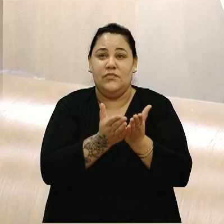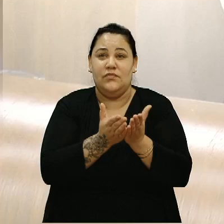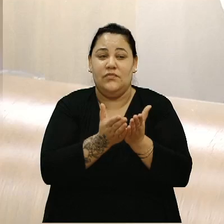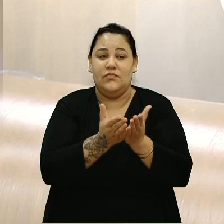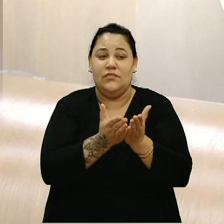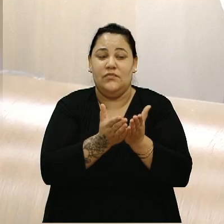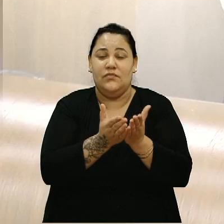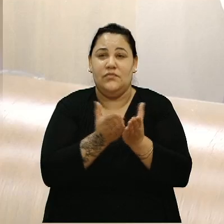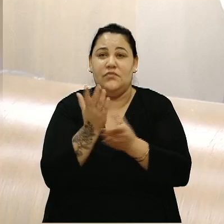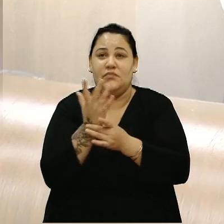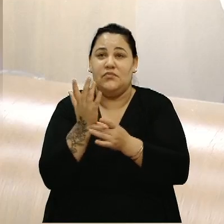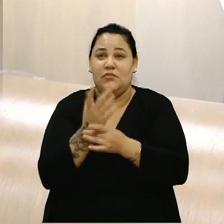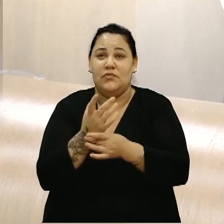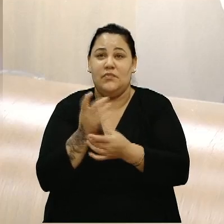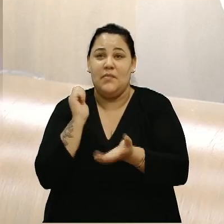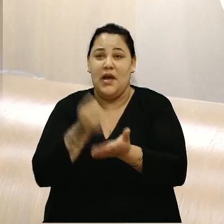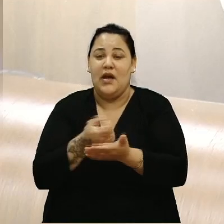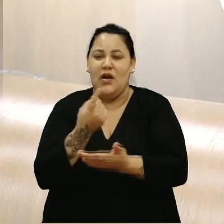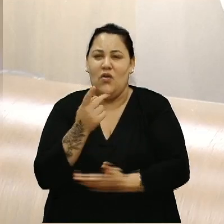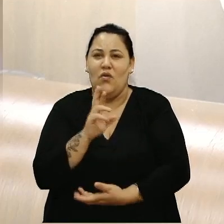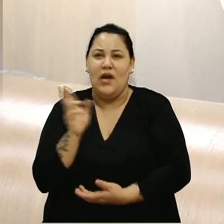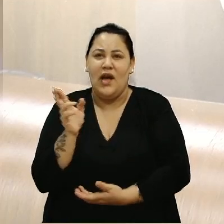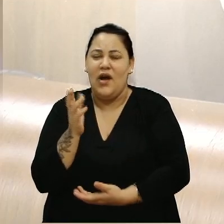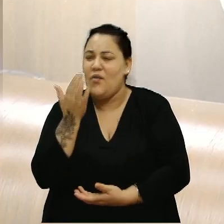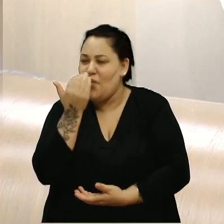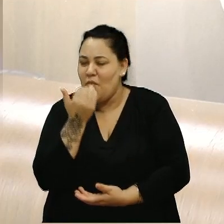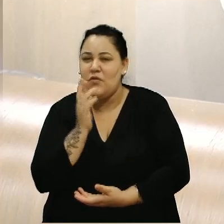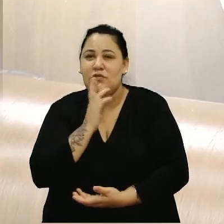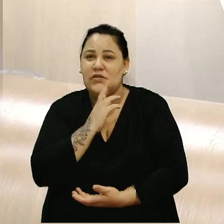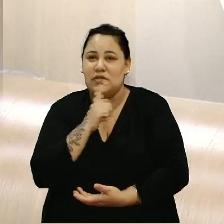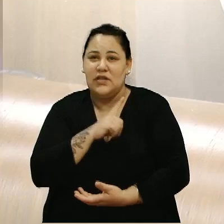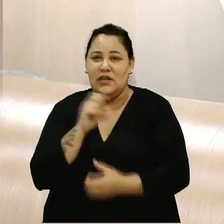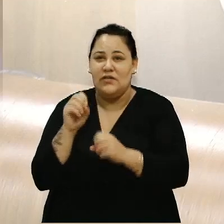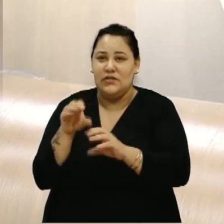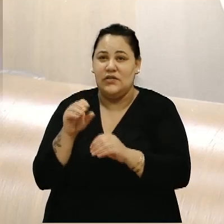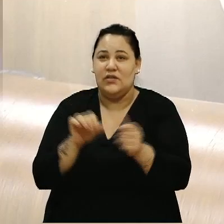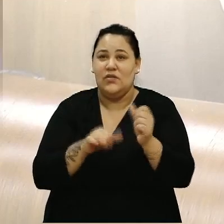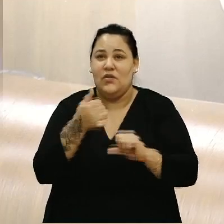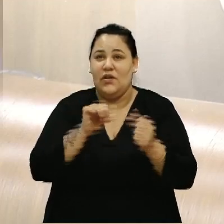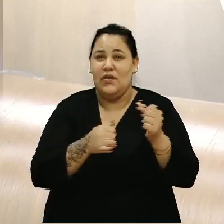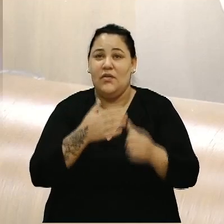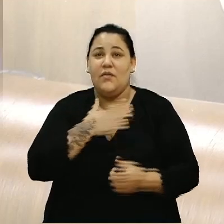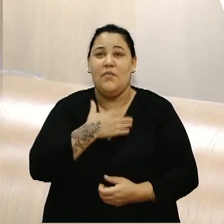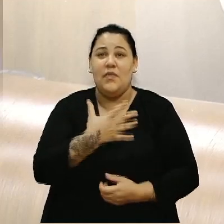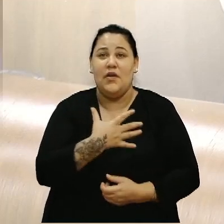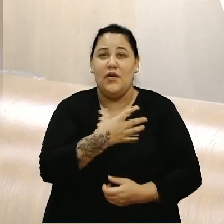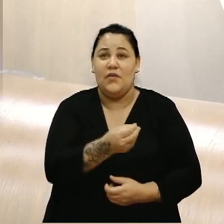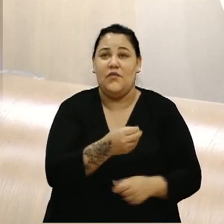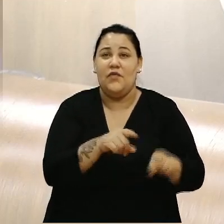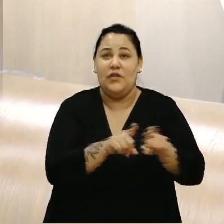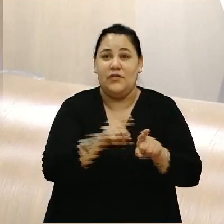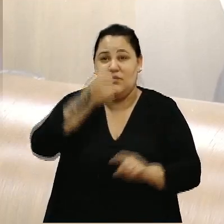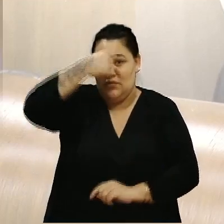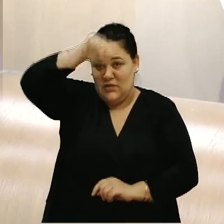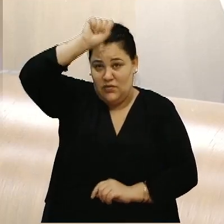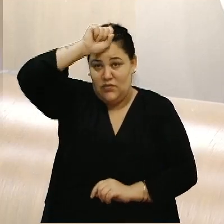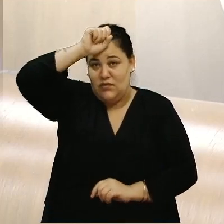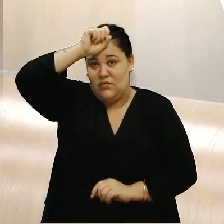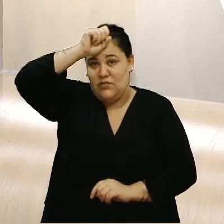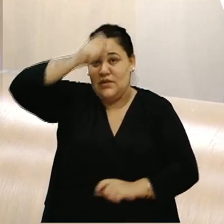por refeição, ensino de qualidade, sem custo. Meu filho estuda na UX,